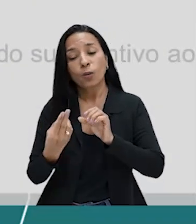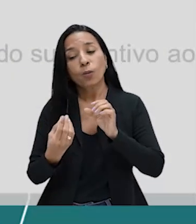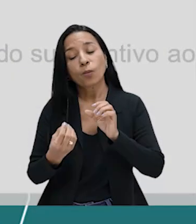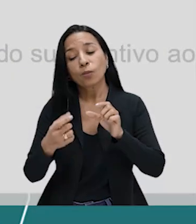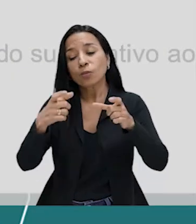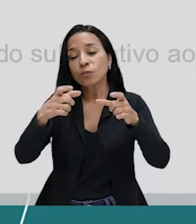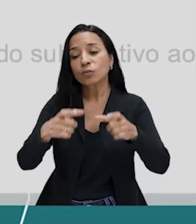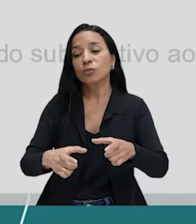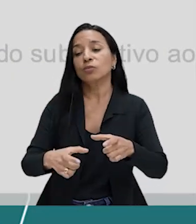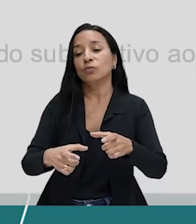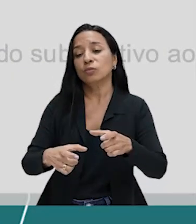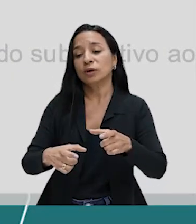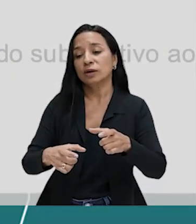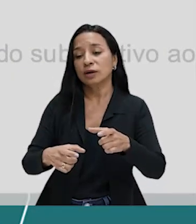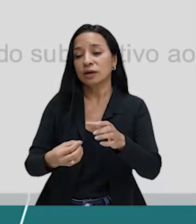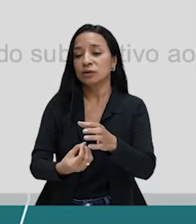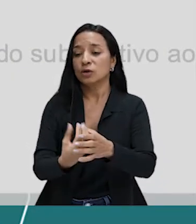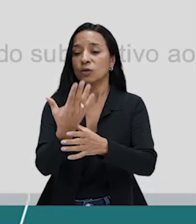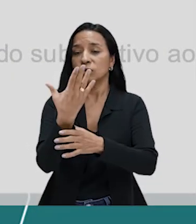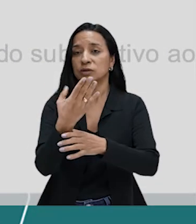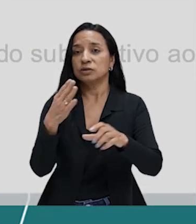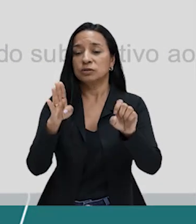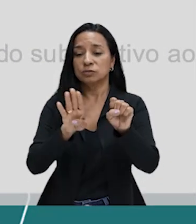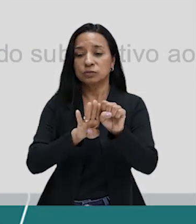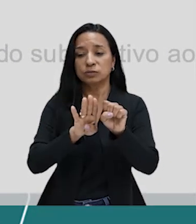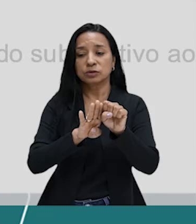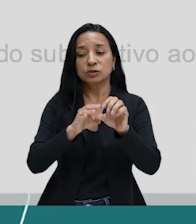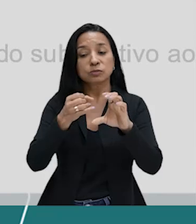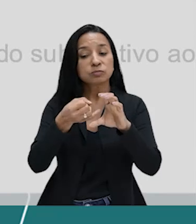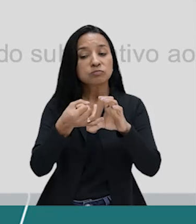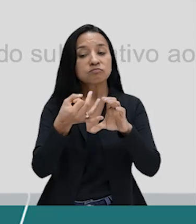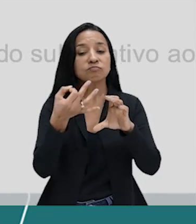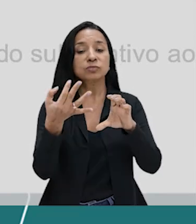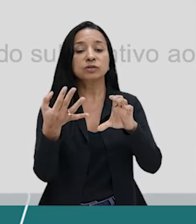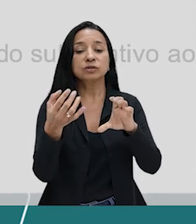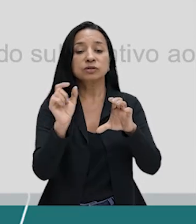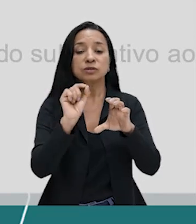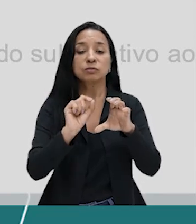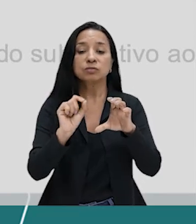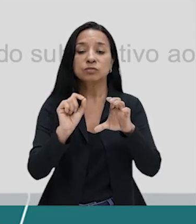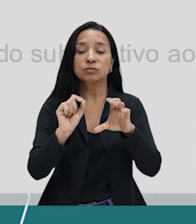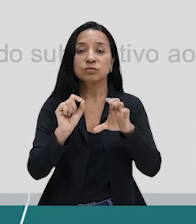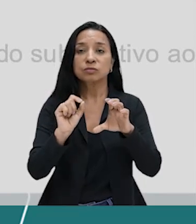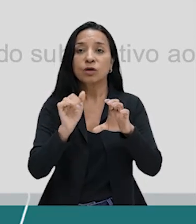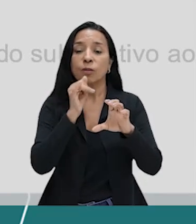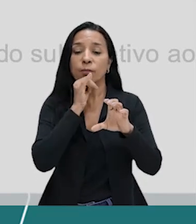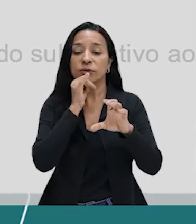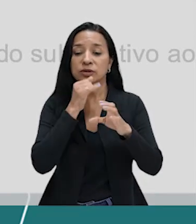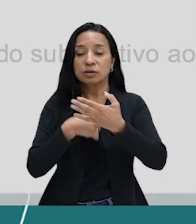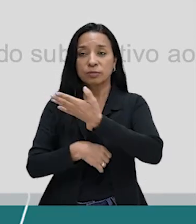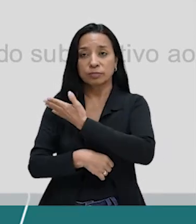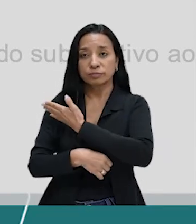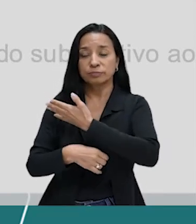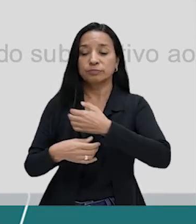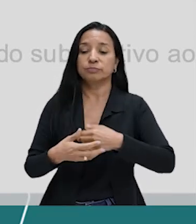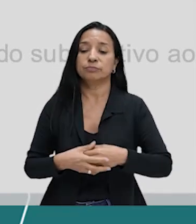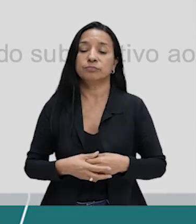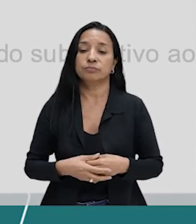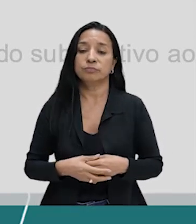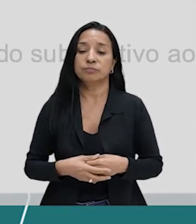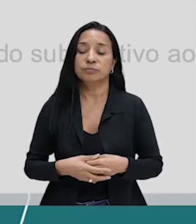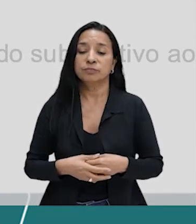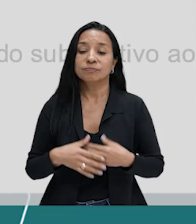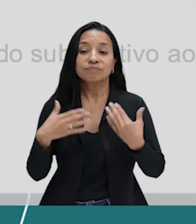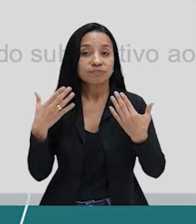origem do substantivo ao qual o caracteriza. Por exemplo, americano, brasileira,